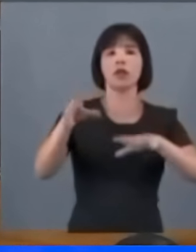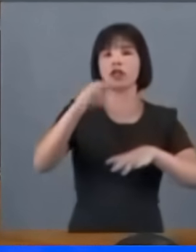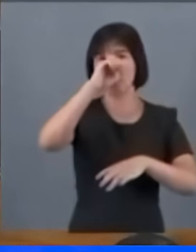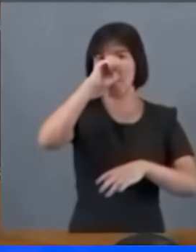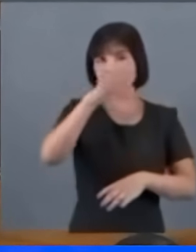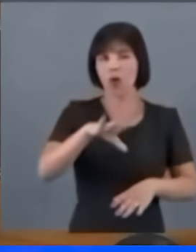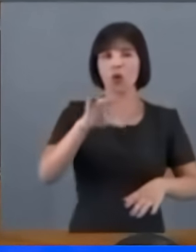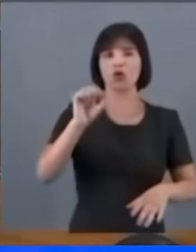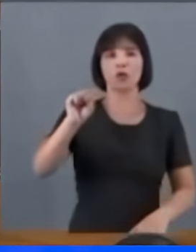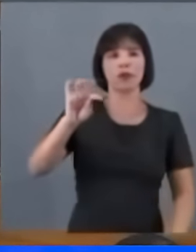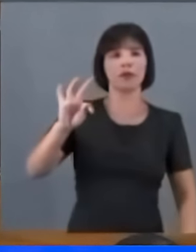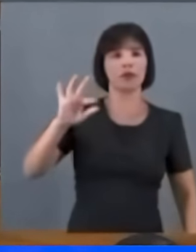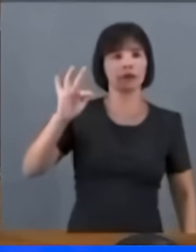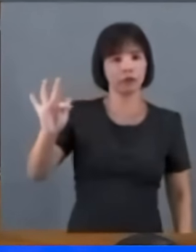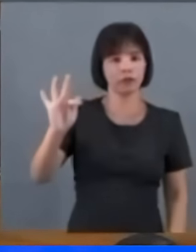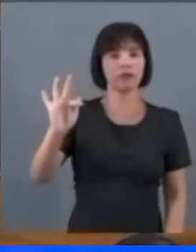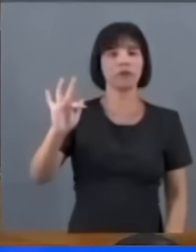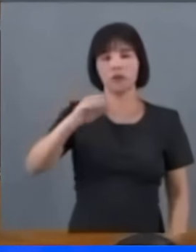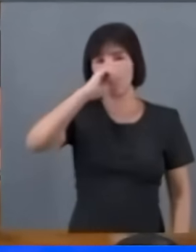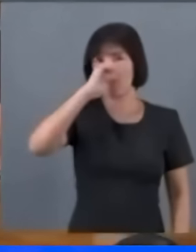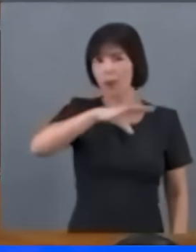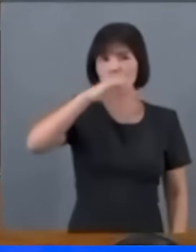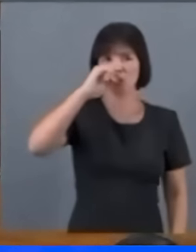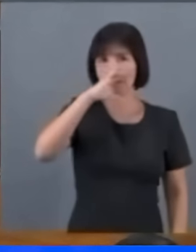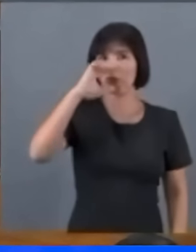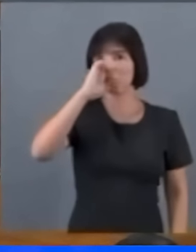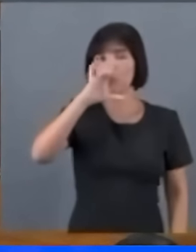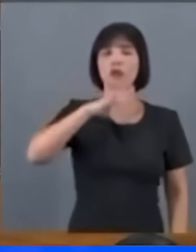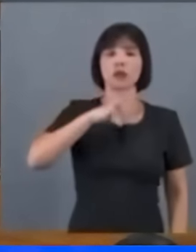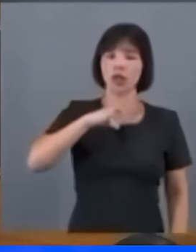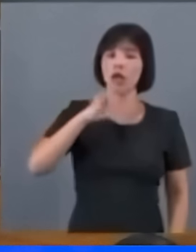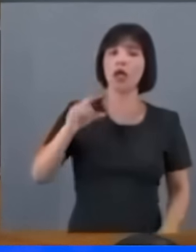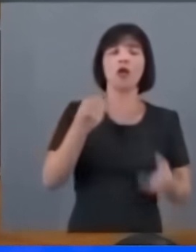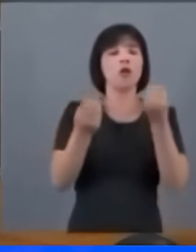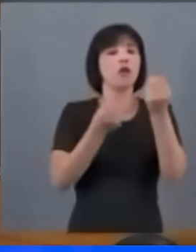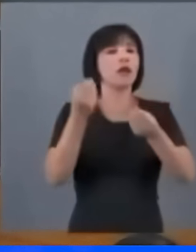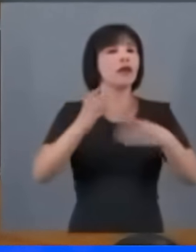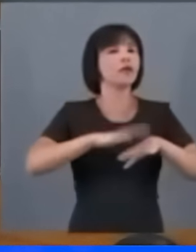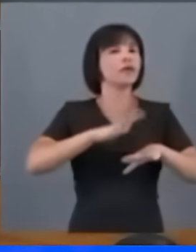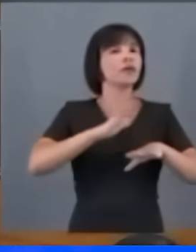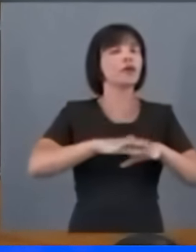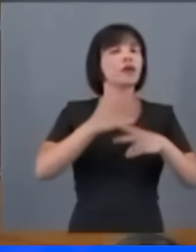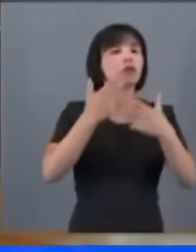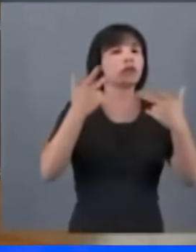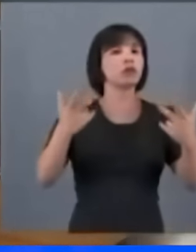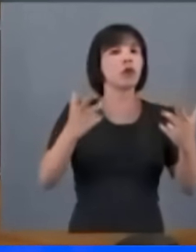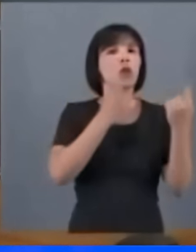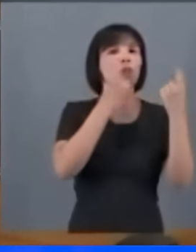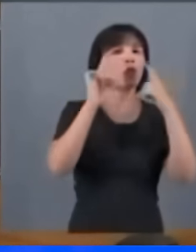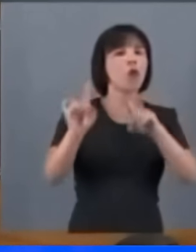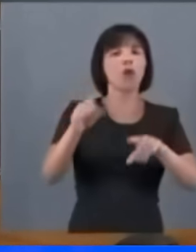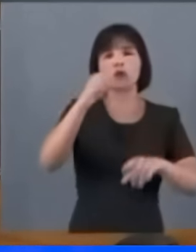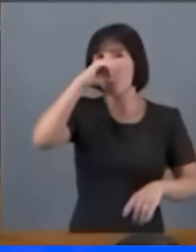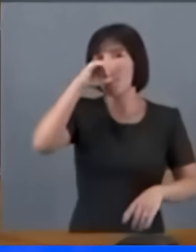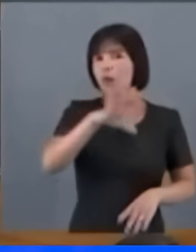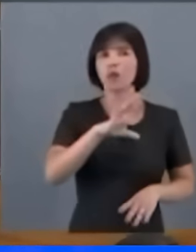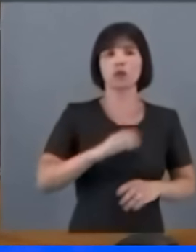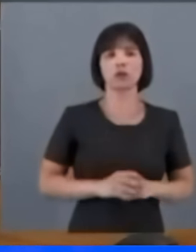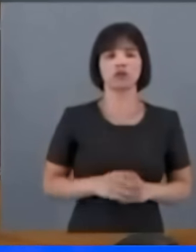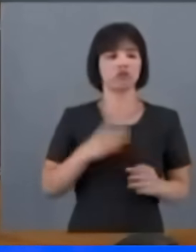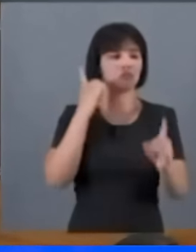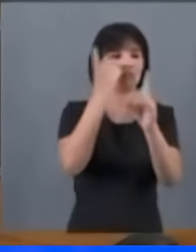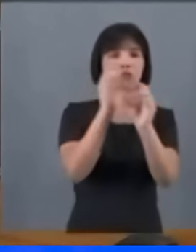Supremo, e eu vou aos autos buscar o que concretamente fizeram contra algum abuso e não encontro